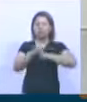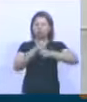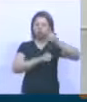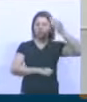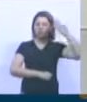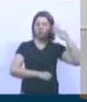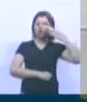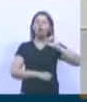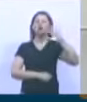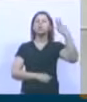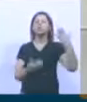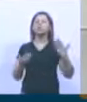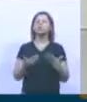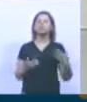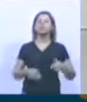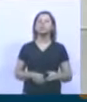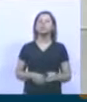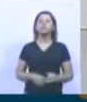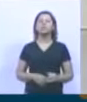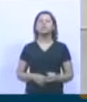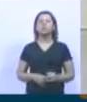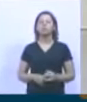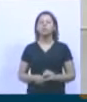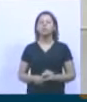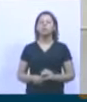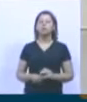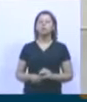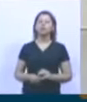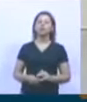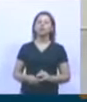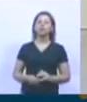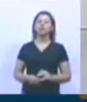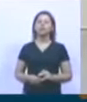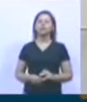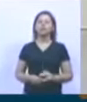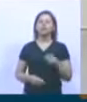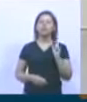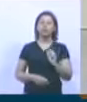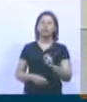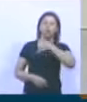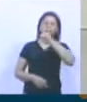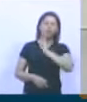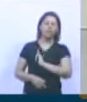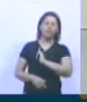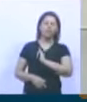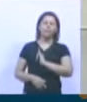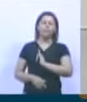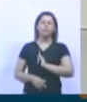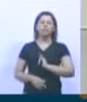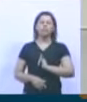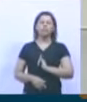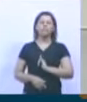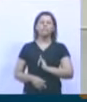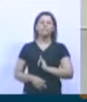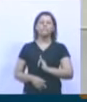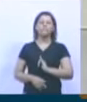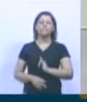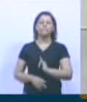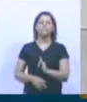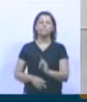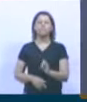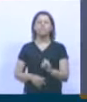acontece hoje. That I now told him, move in your bed. Que aí eu disse para ele assim, se mexa agora na sua